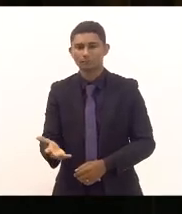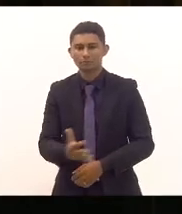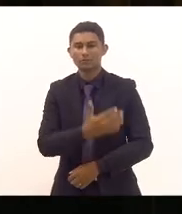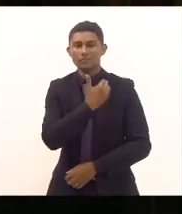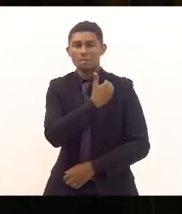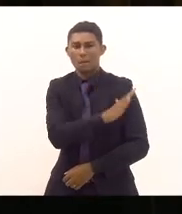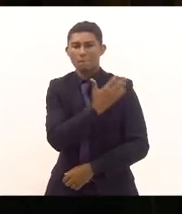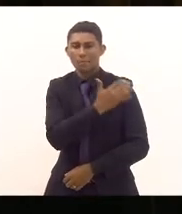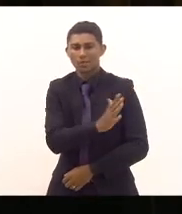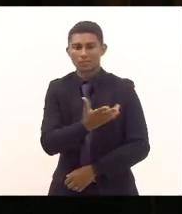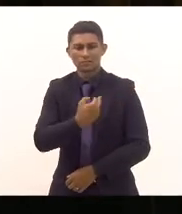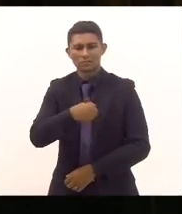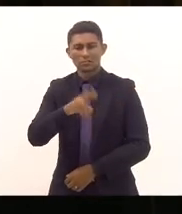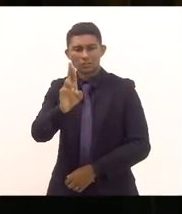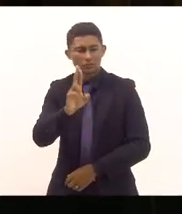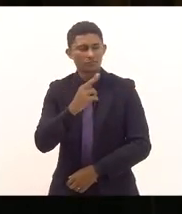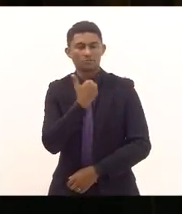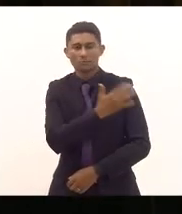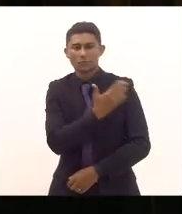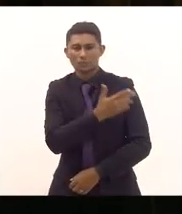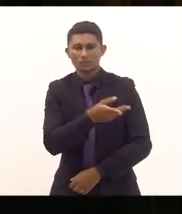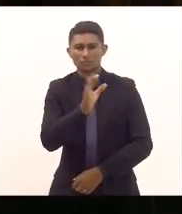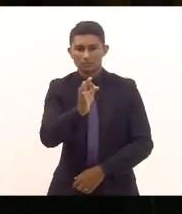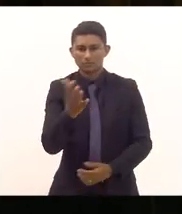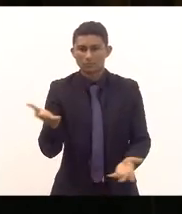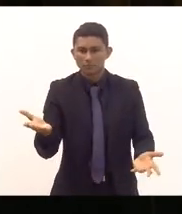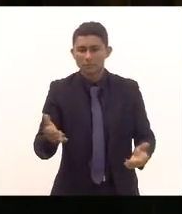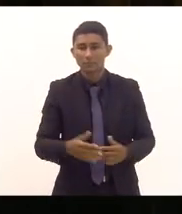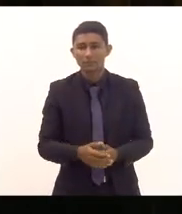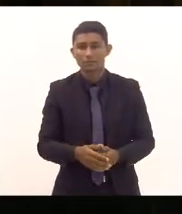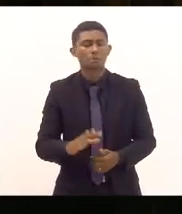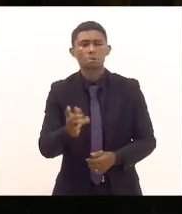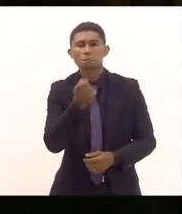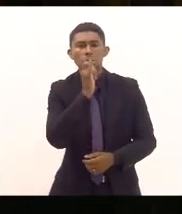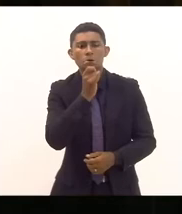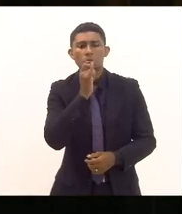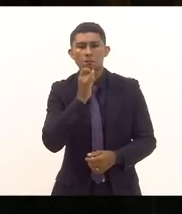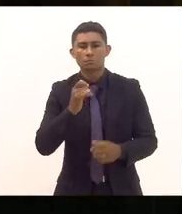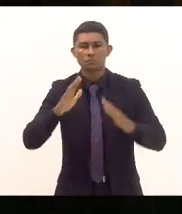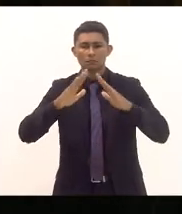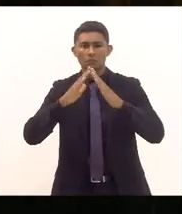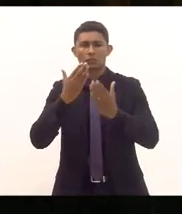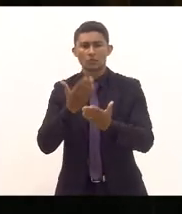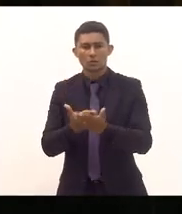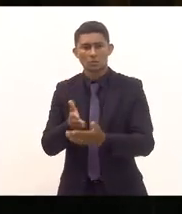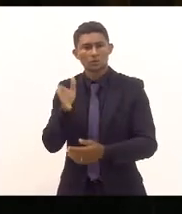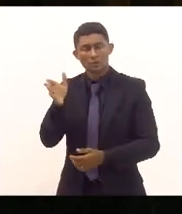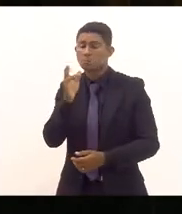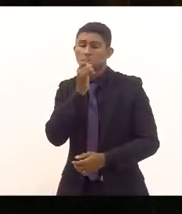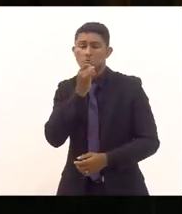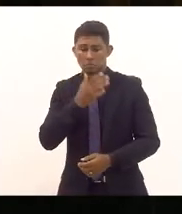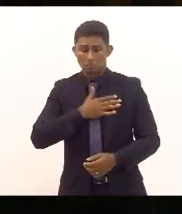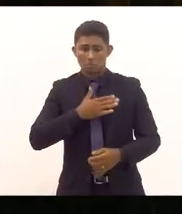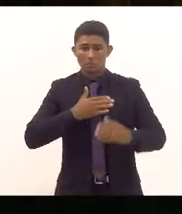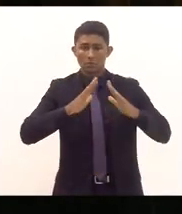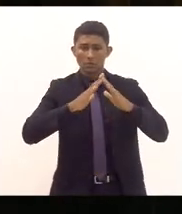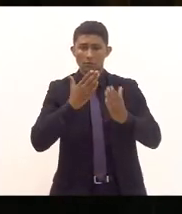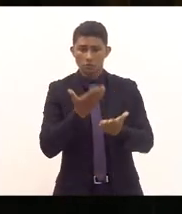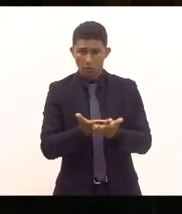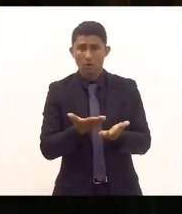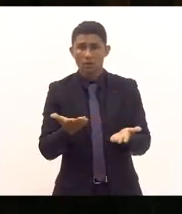religioso e ainda que se tratasse de uma escola confessional meus filhos estudam numa escola confessional